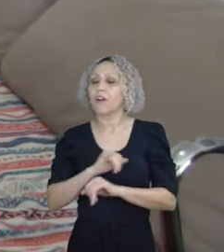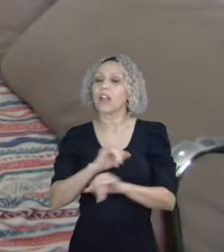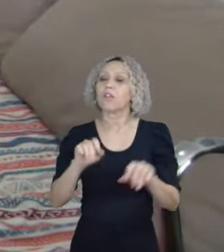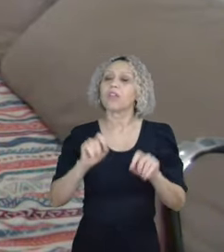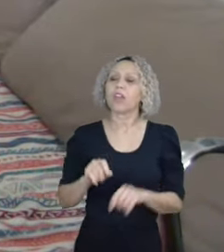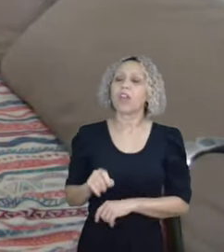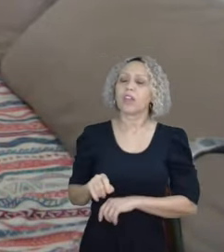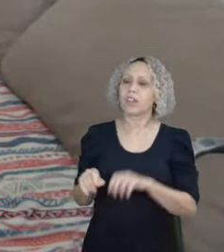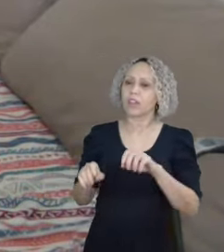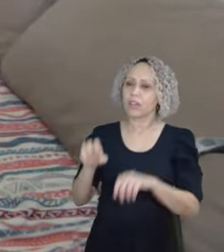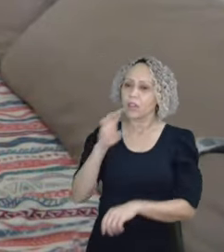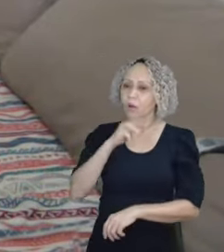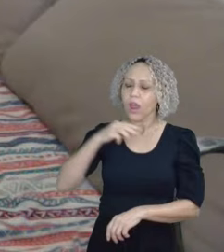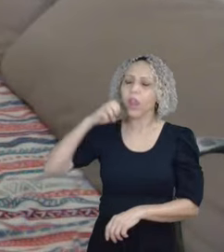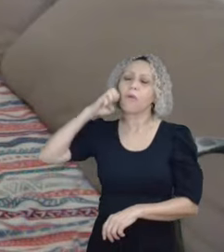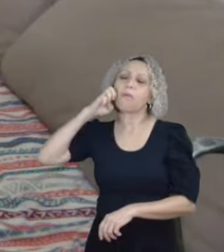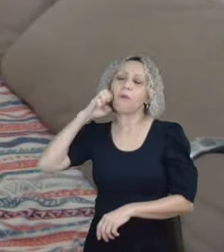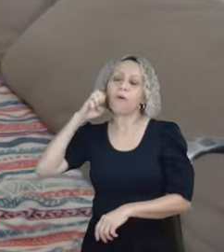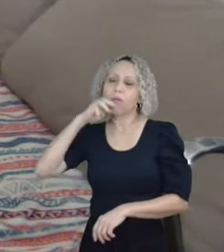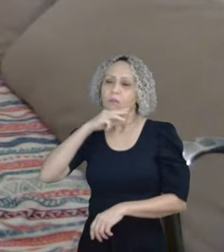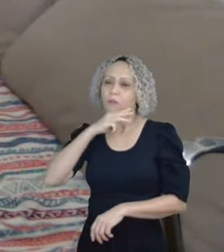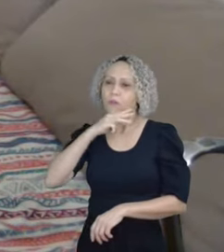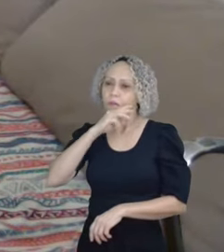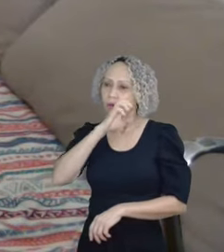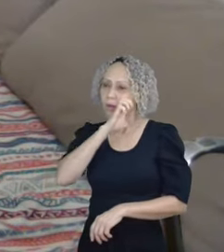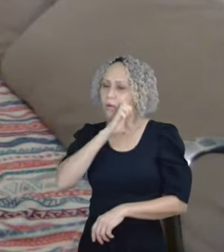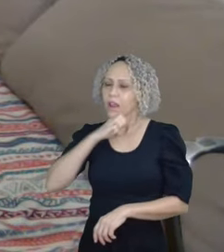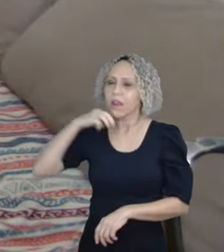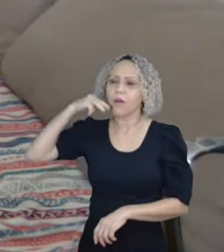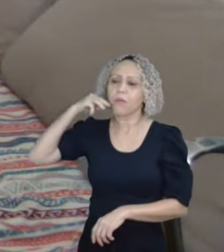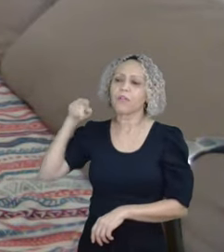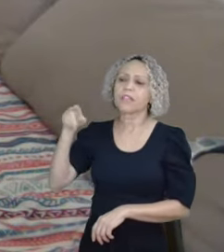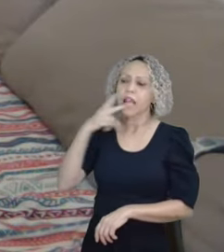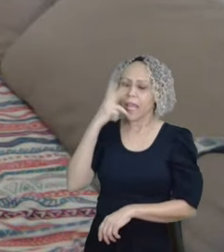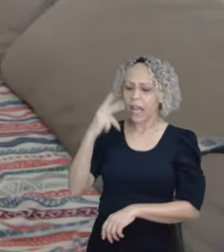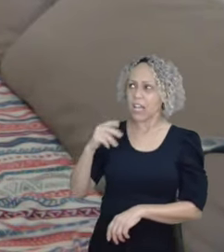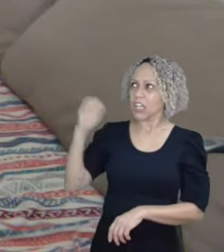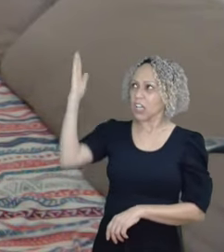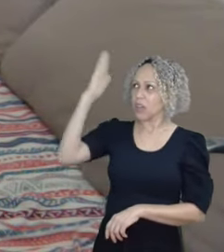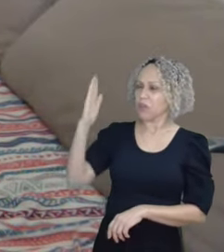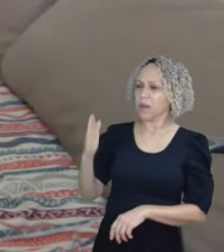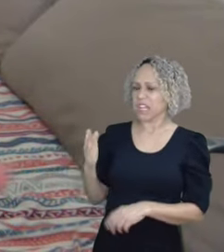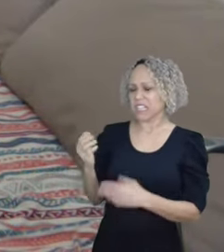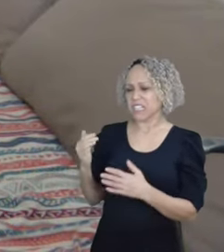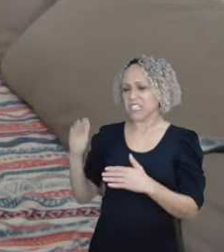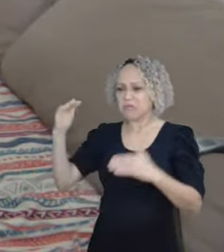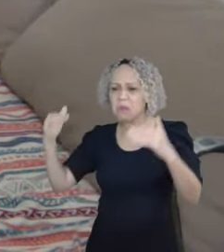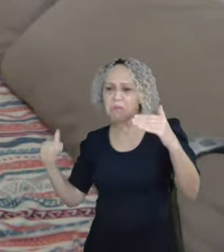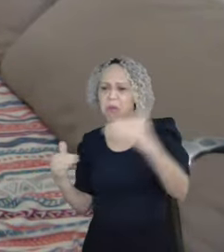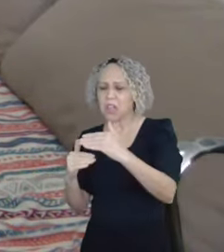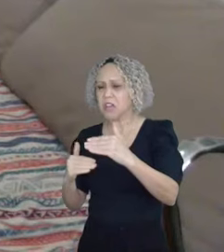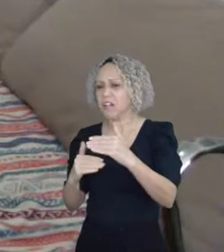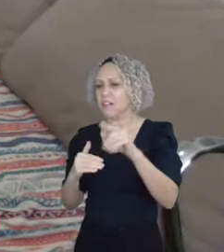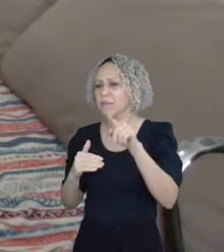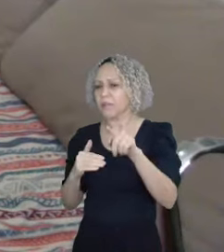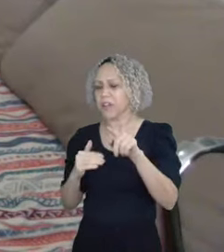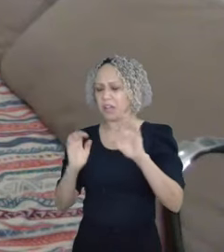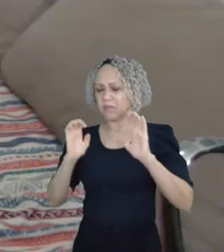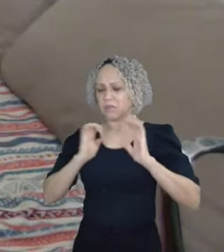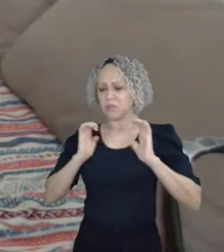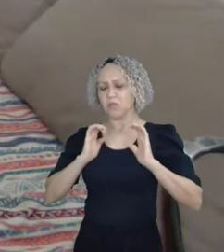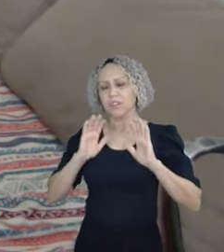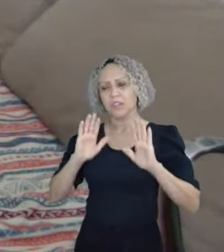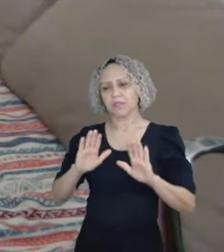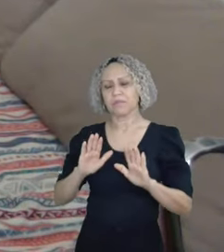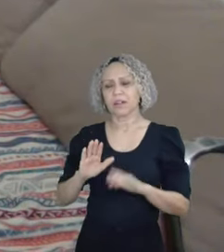mais fraco que o seu patrimônio, mas na Europa ele cumpre determinações da justiça semelhantes a essas que foram dadas